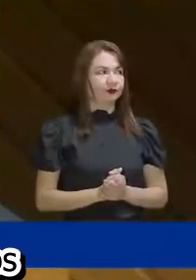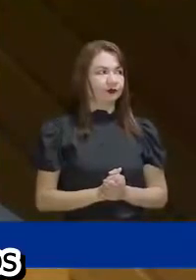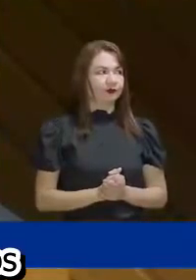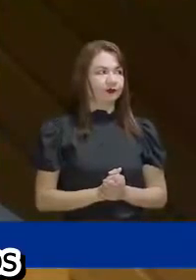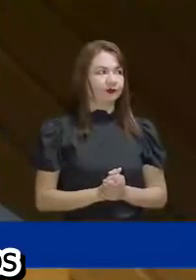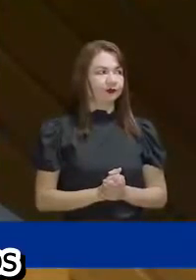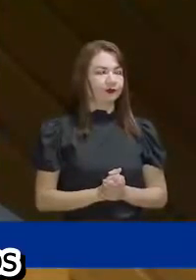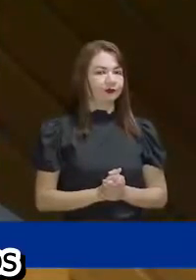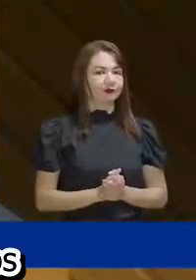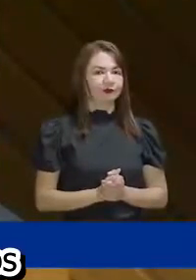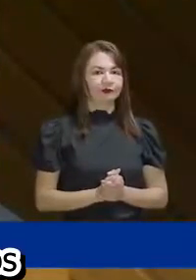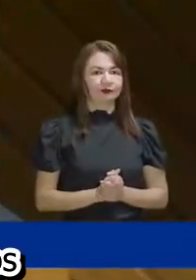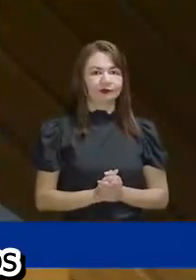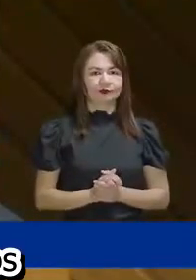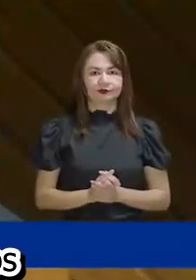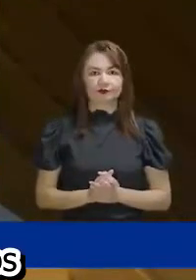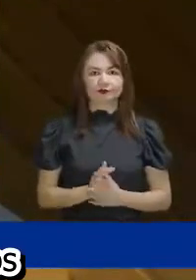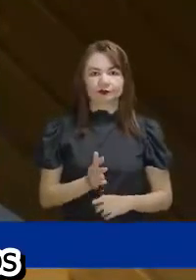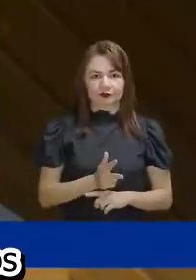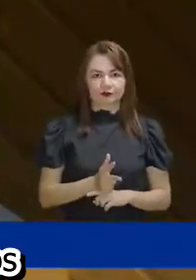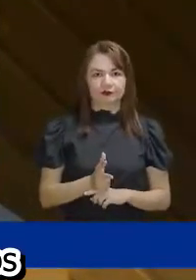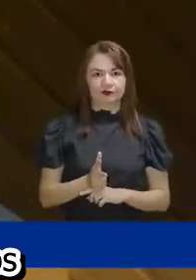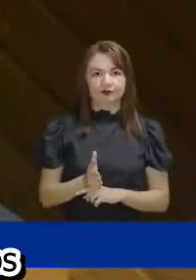vídeo reservado especialmente para